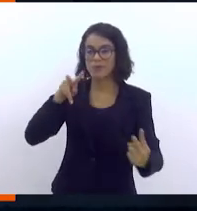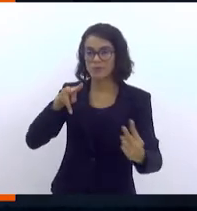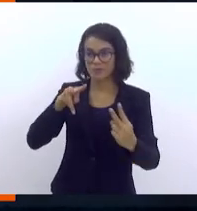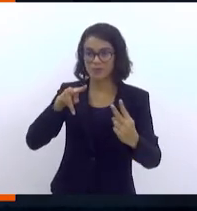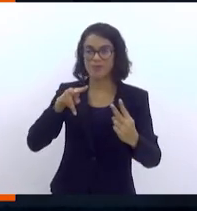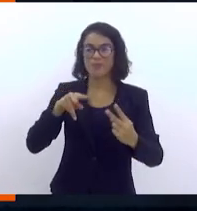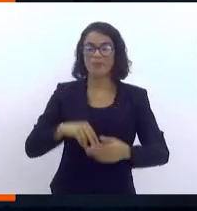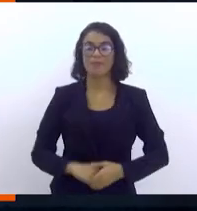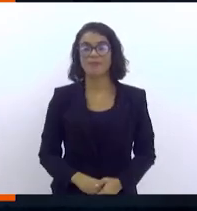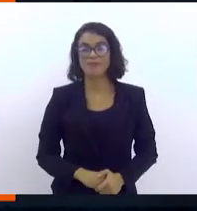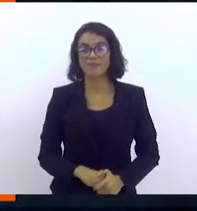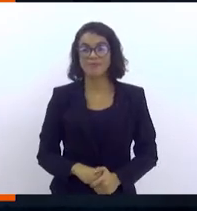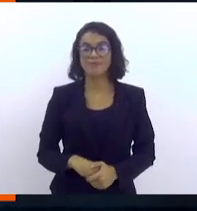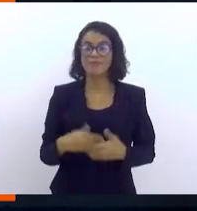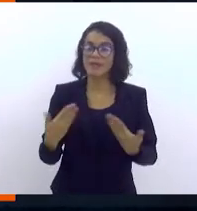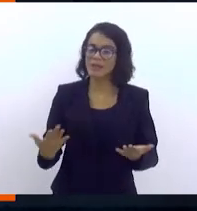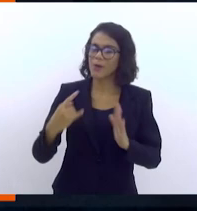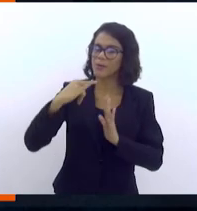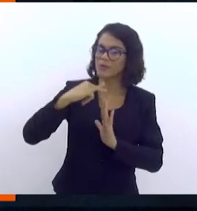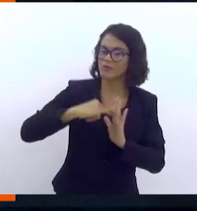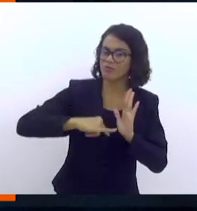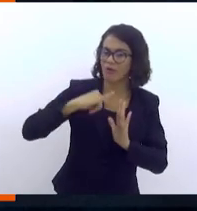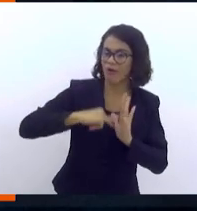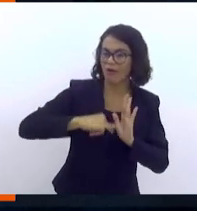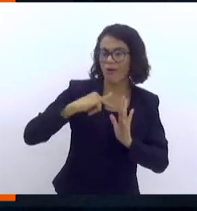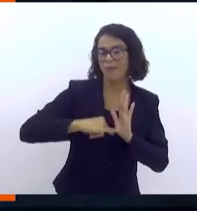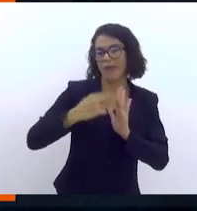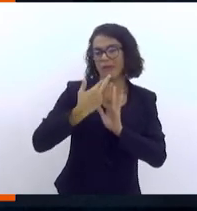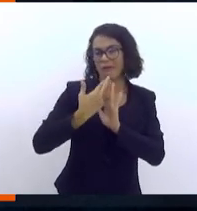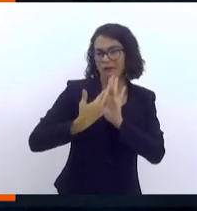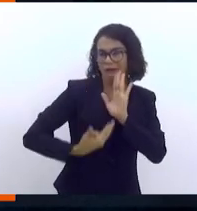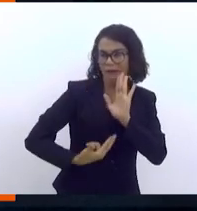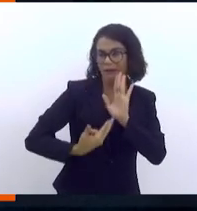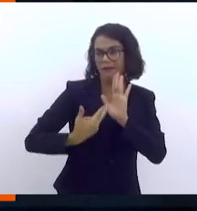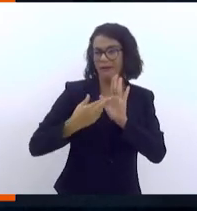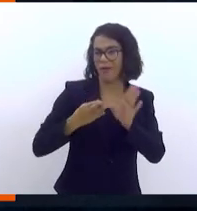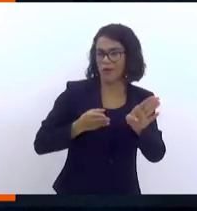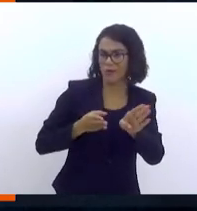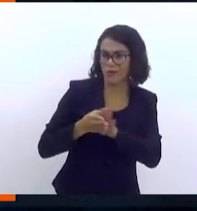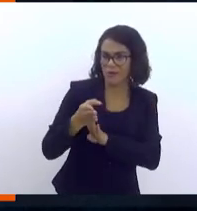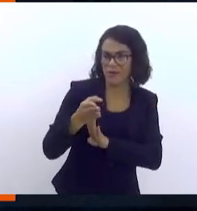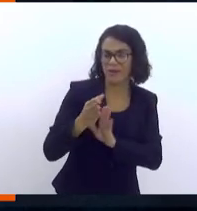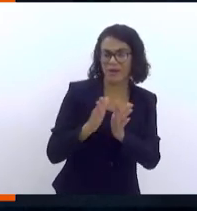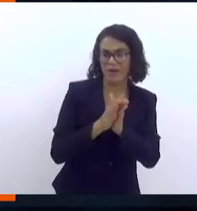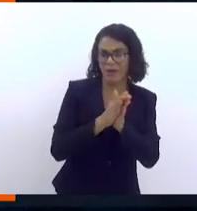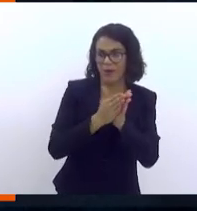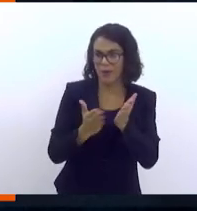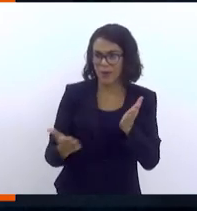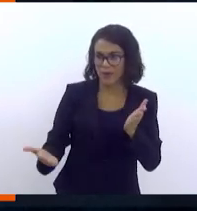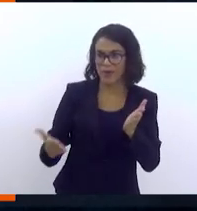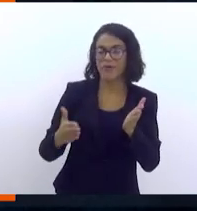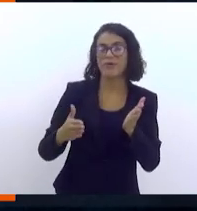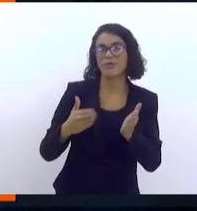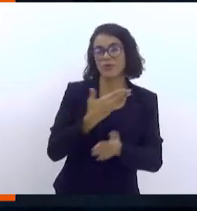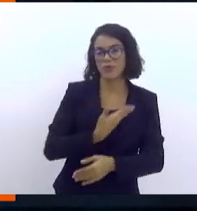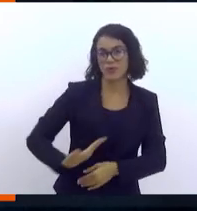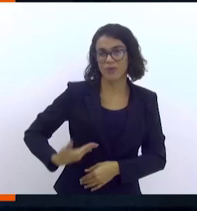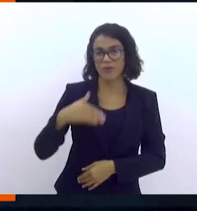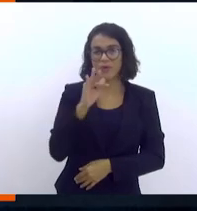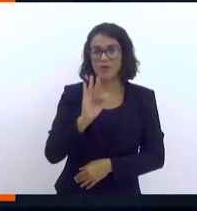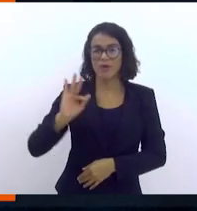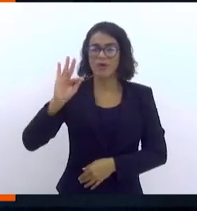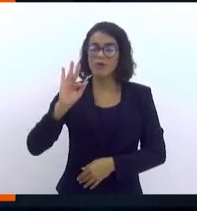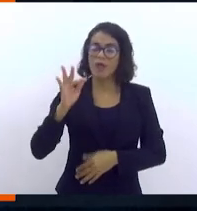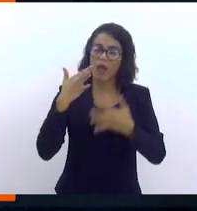é os documentos e aí o relatório o guia a cartilha do governo federal eles